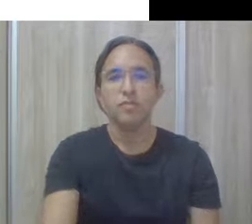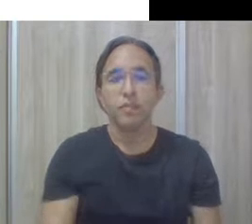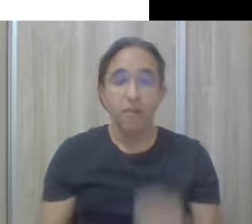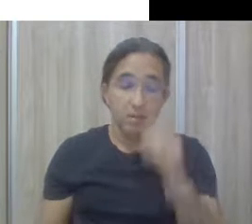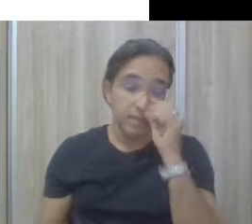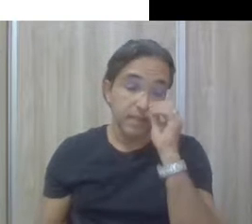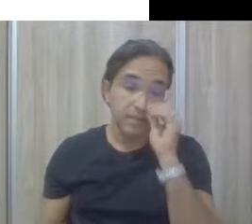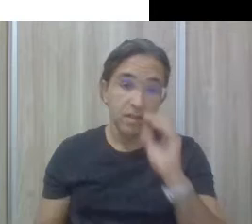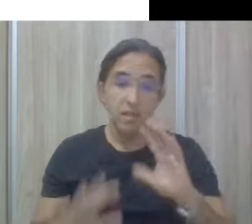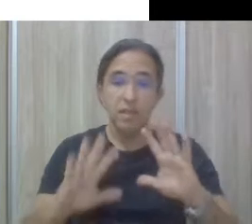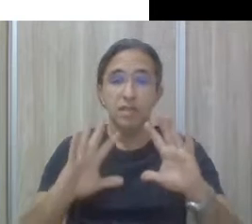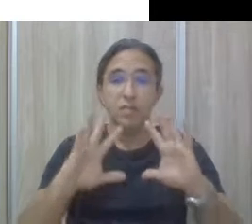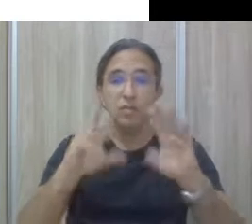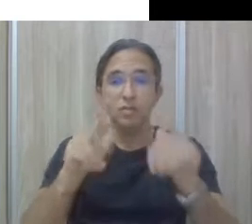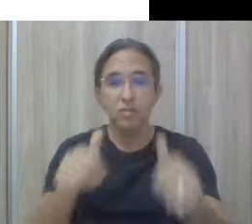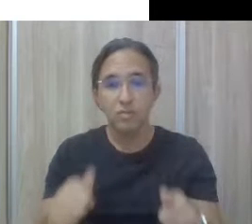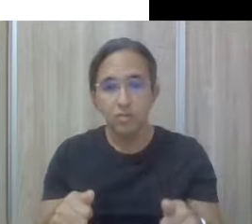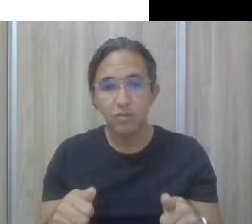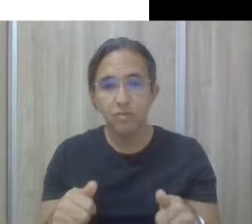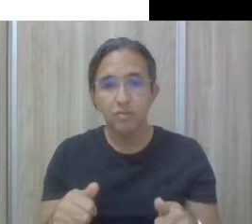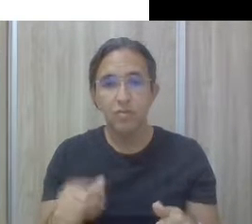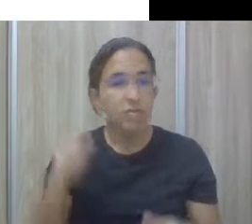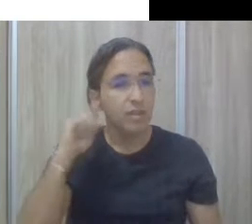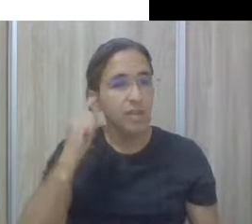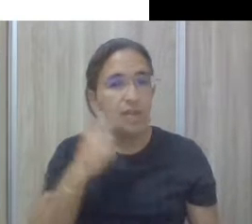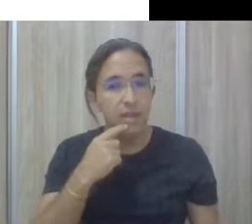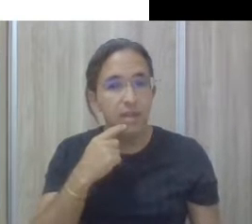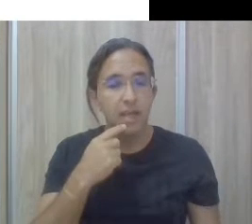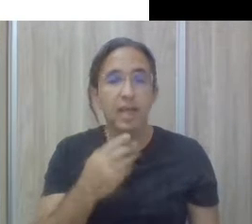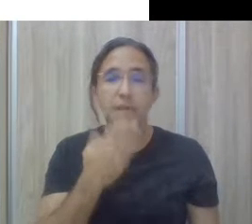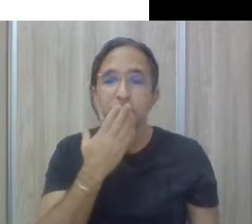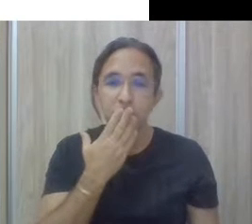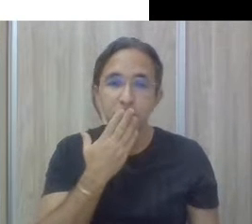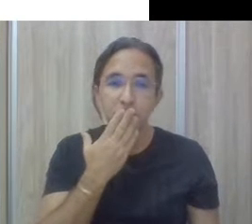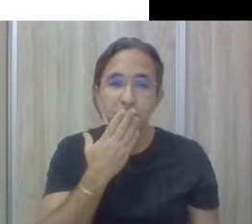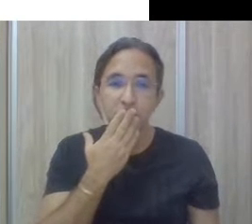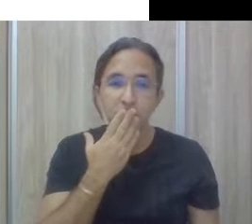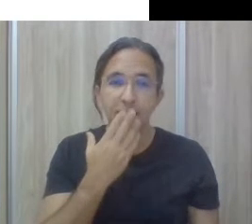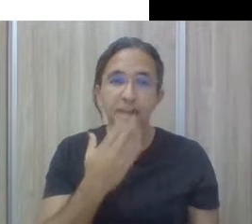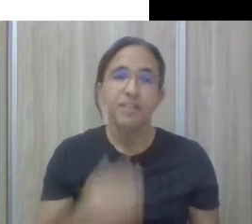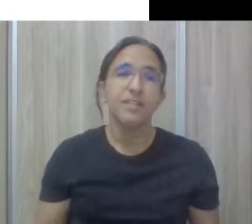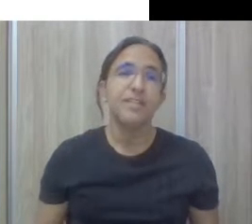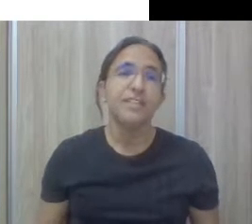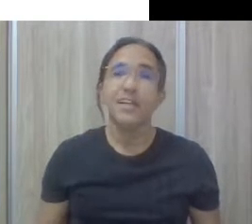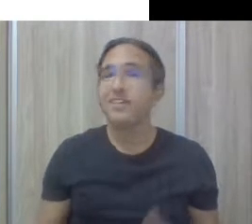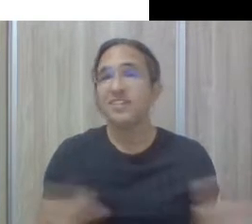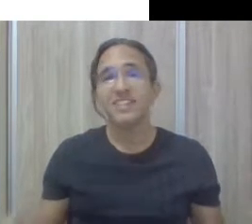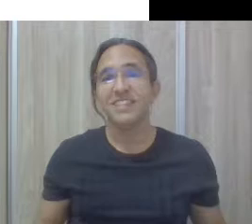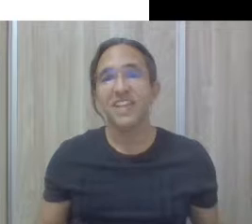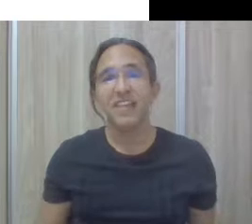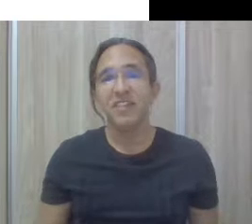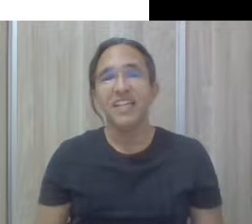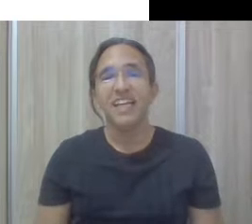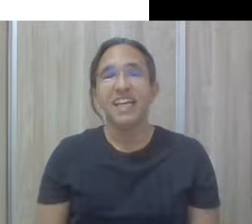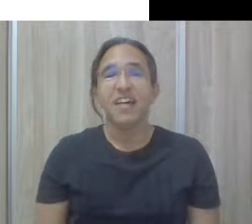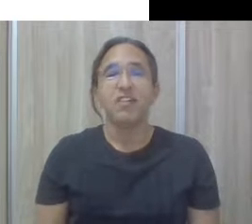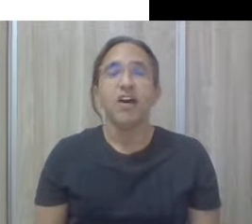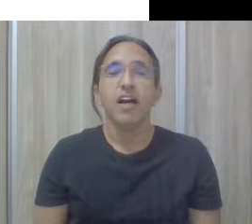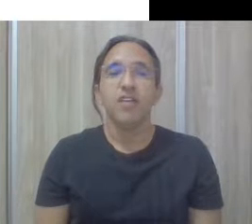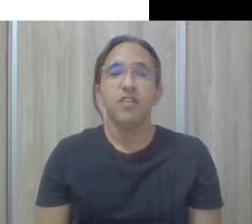surdo, quando você fala assim, ó, todo surdo é mudo, eu falo assim, não